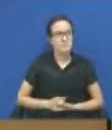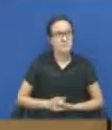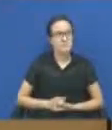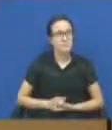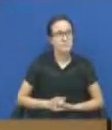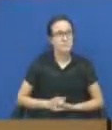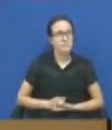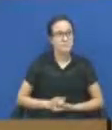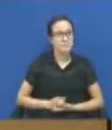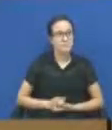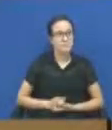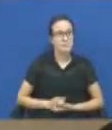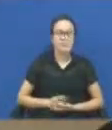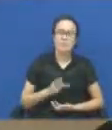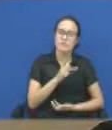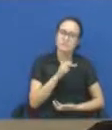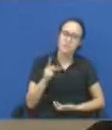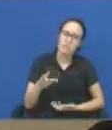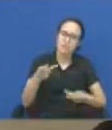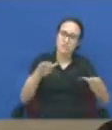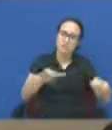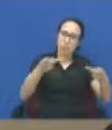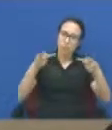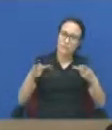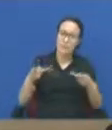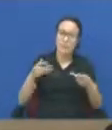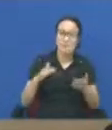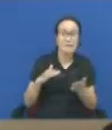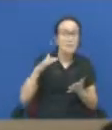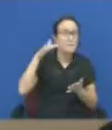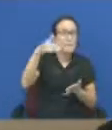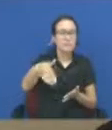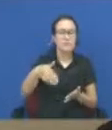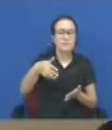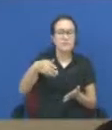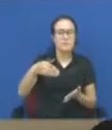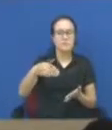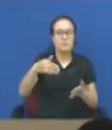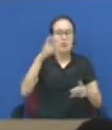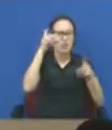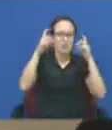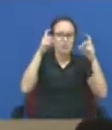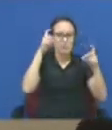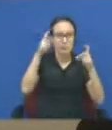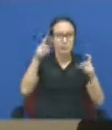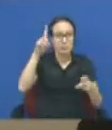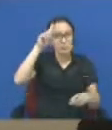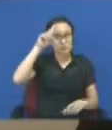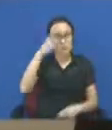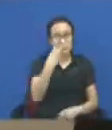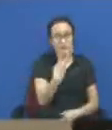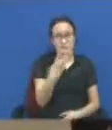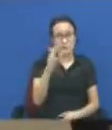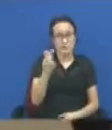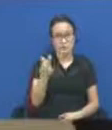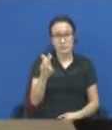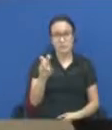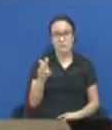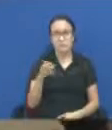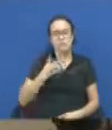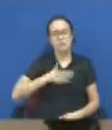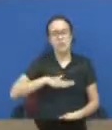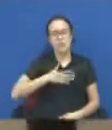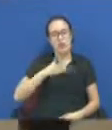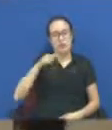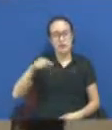Encerrar, a presidência convoca os senhores vereadores para a próxima sessão ordinária, realizar-se no dia 25 de agosto de 2014, às 18